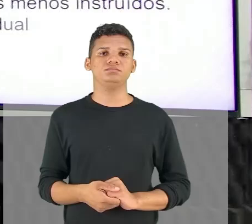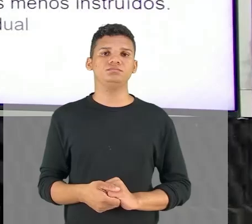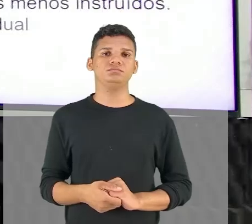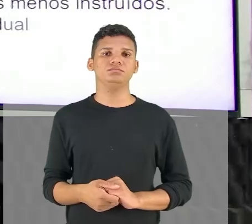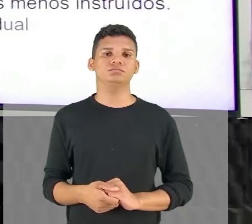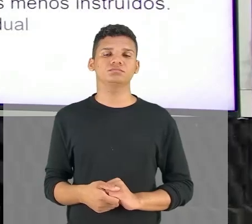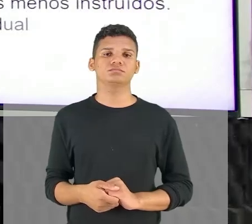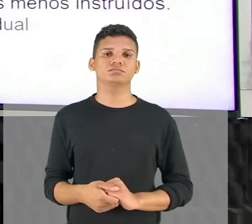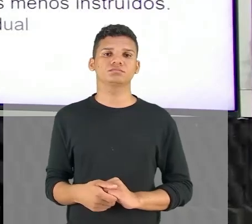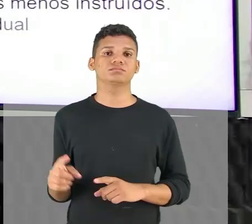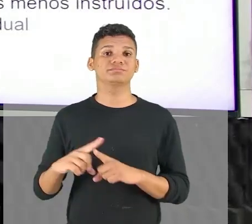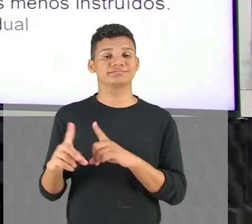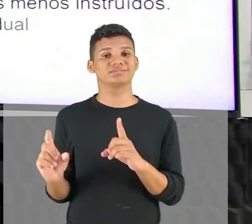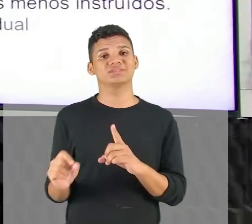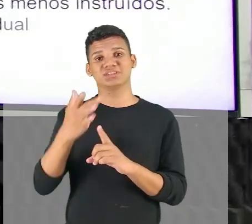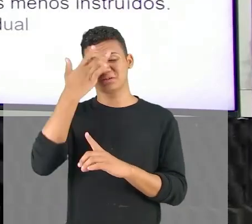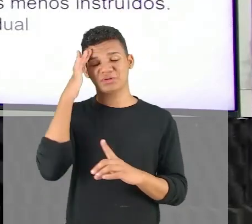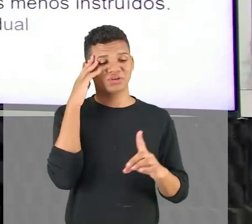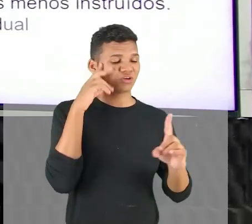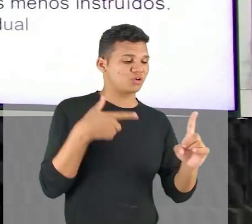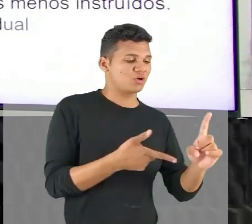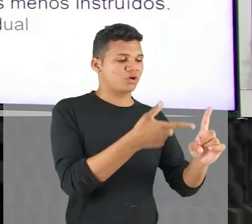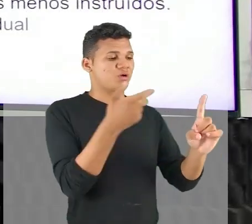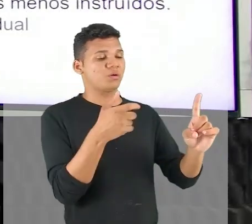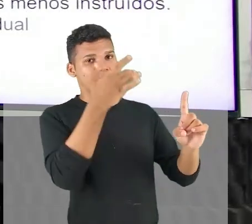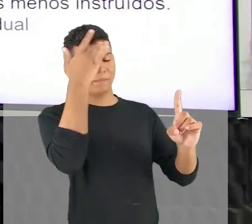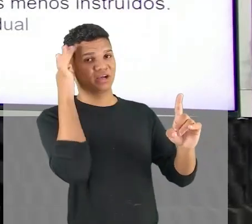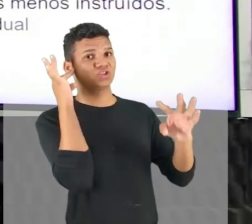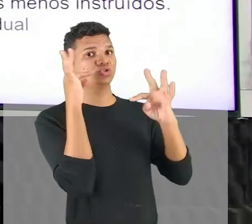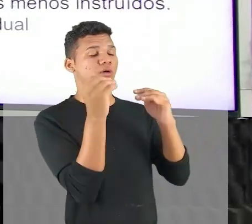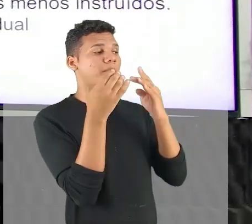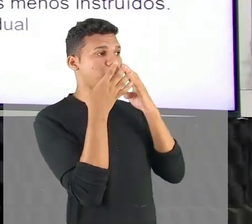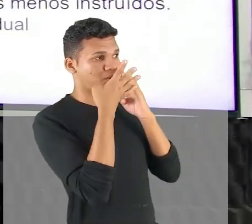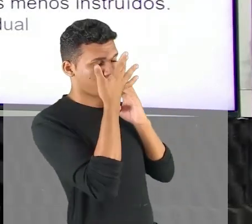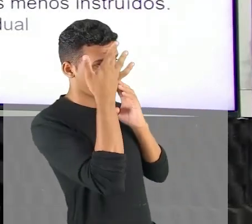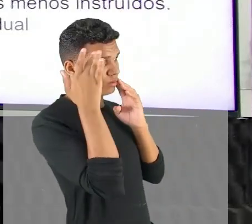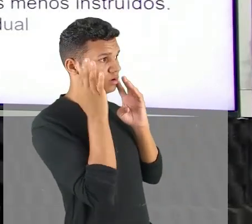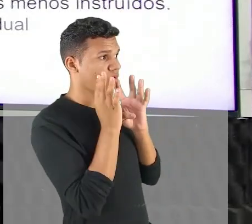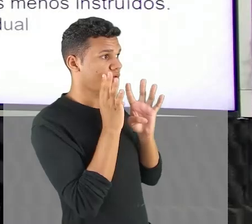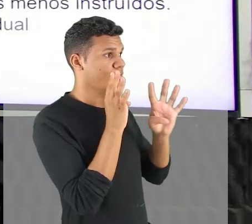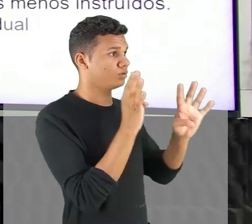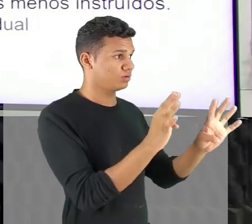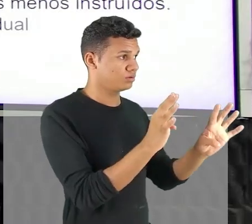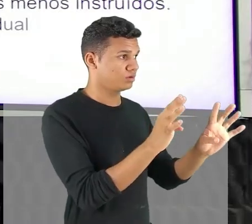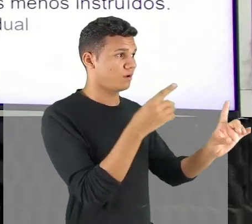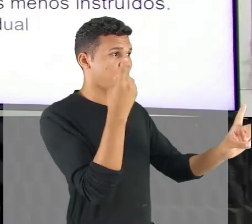ele foi punido em público para todo mundo ver, e